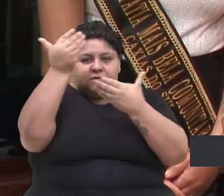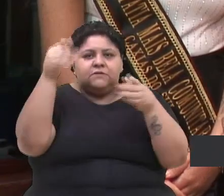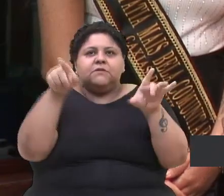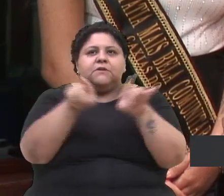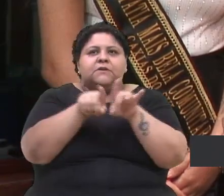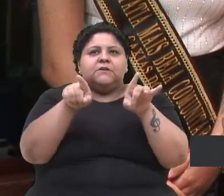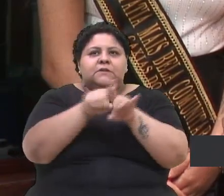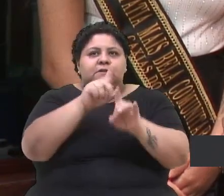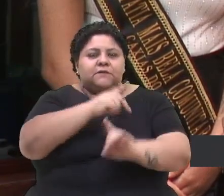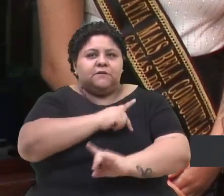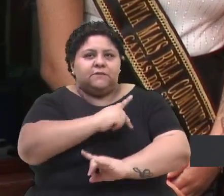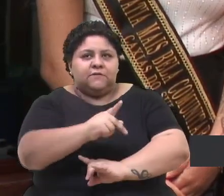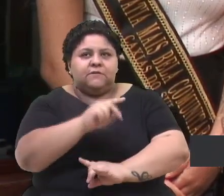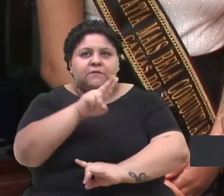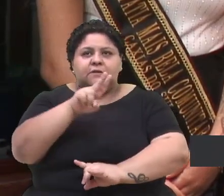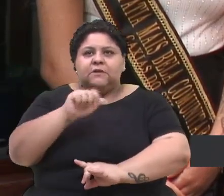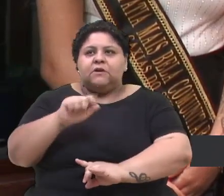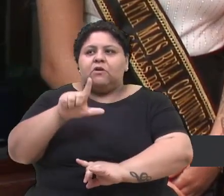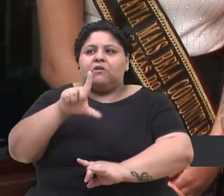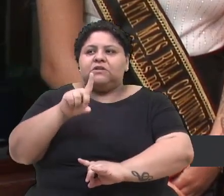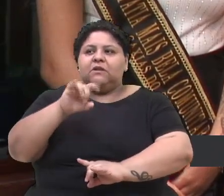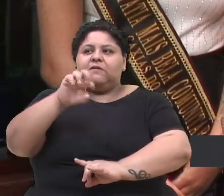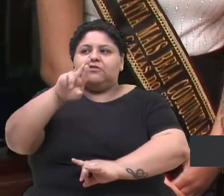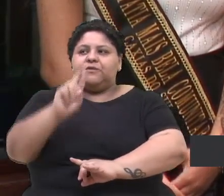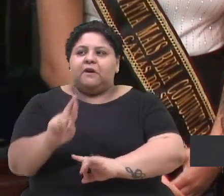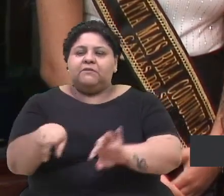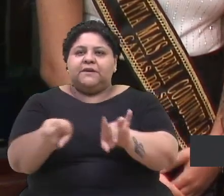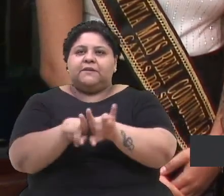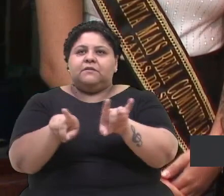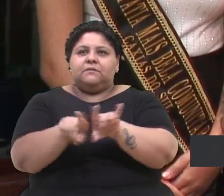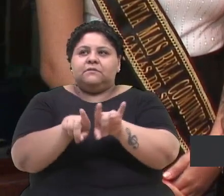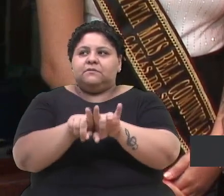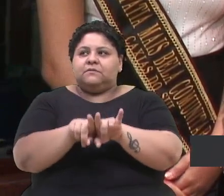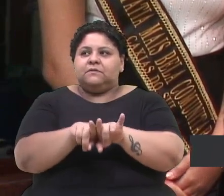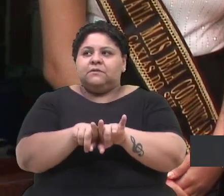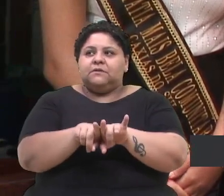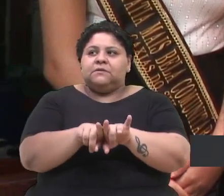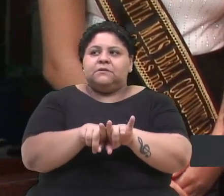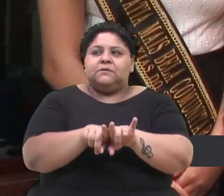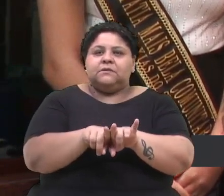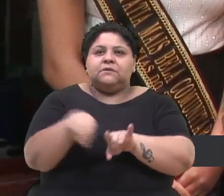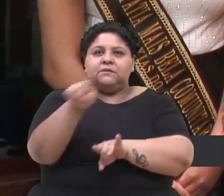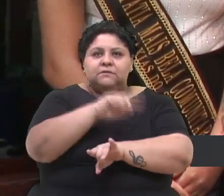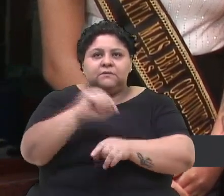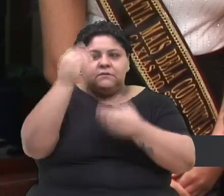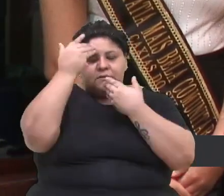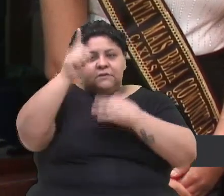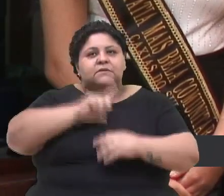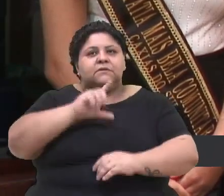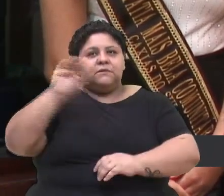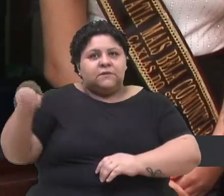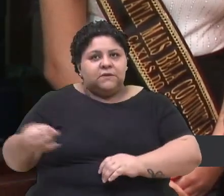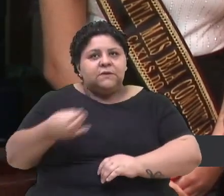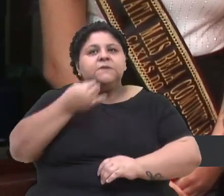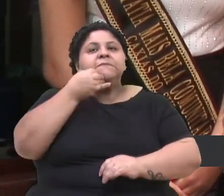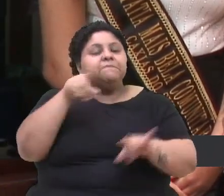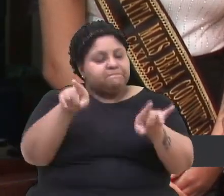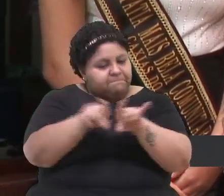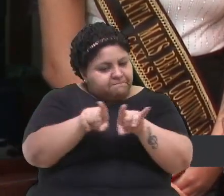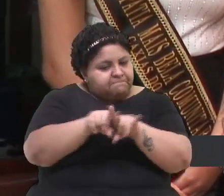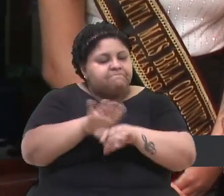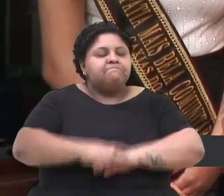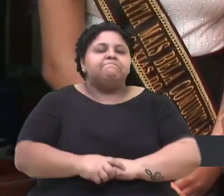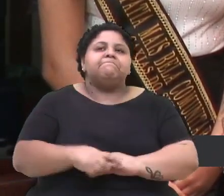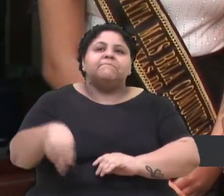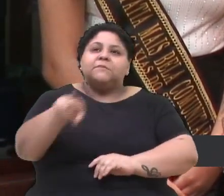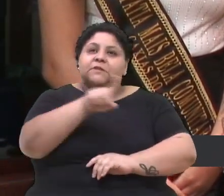nosso presidente Valdir Walter, a todo o departamento feminino, que acredito que a gente teve a oportunidade por causa deles também.